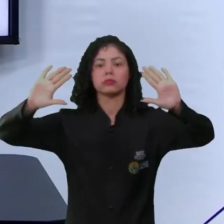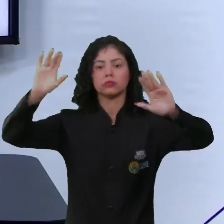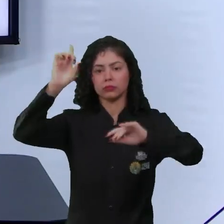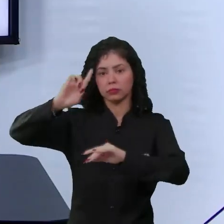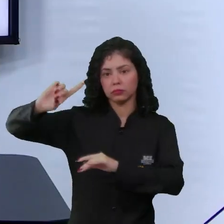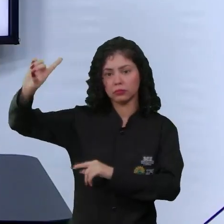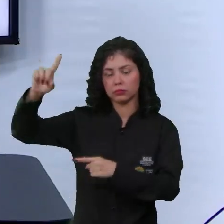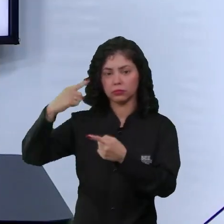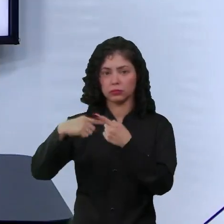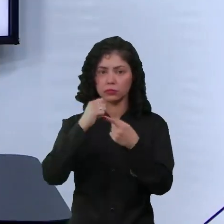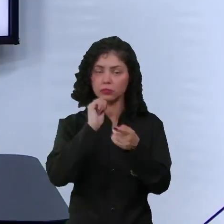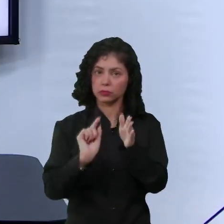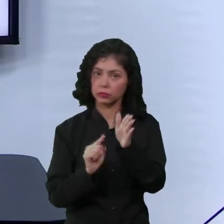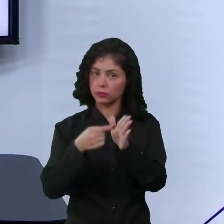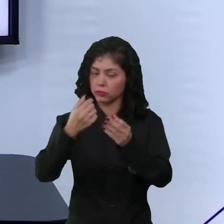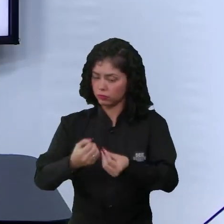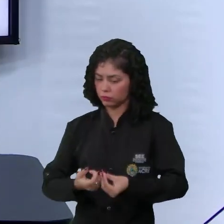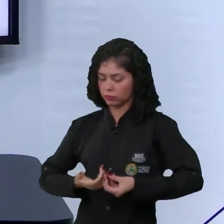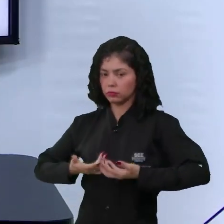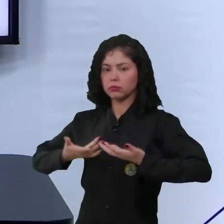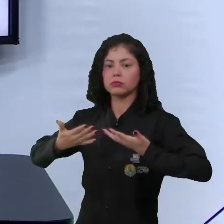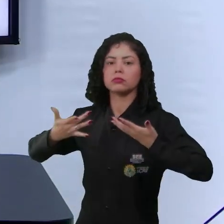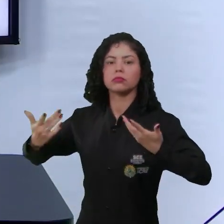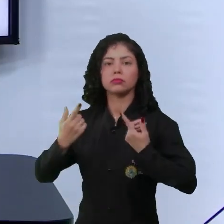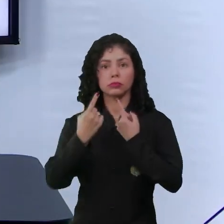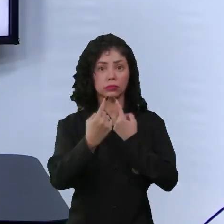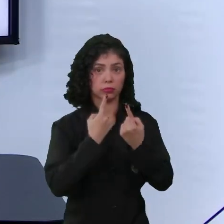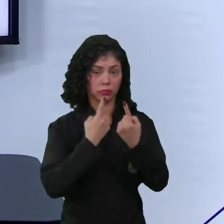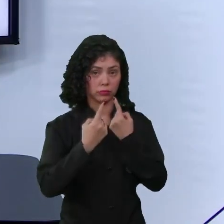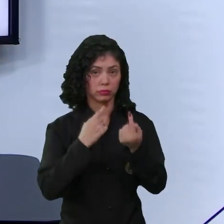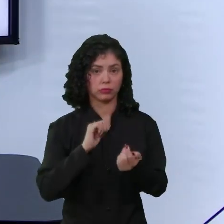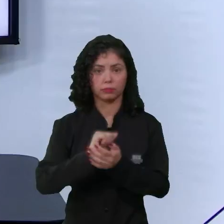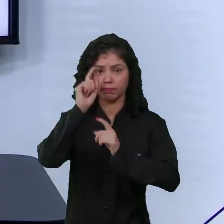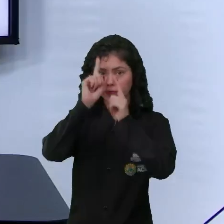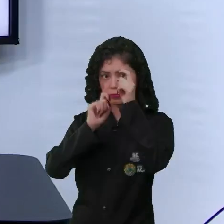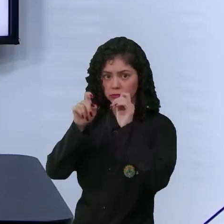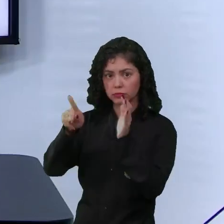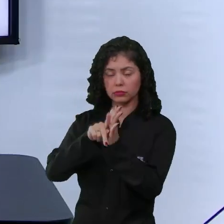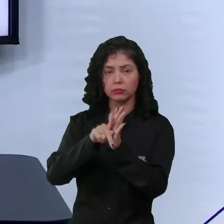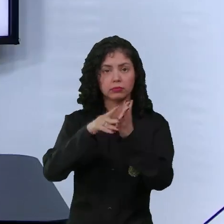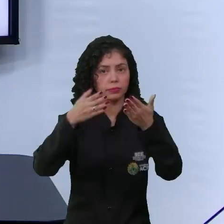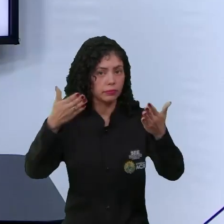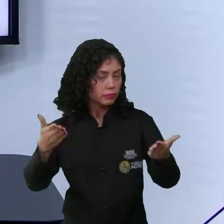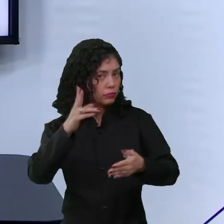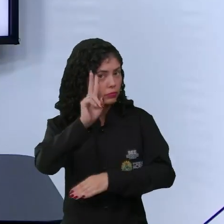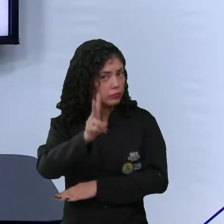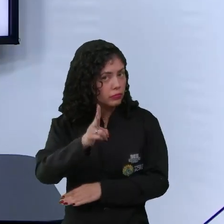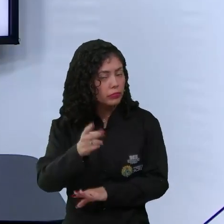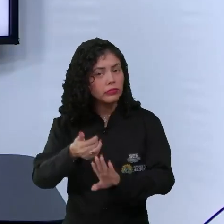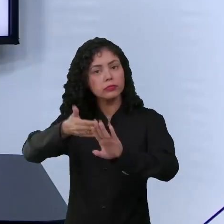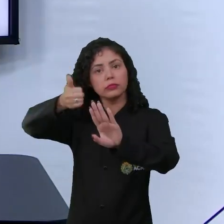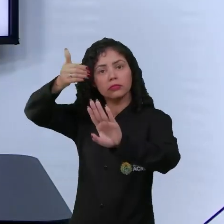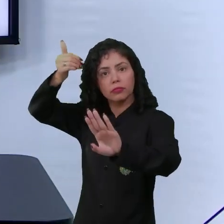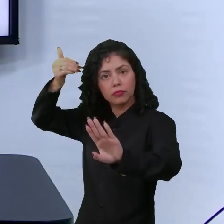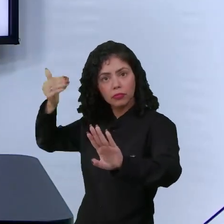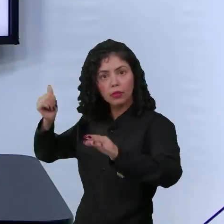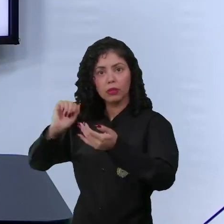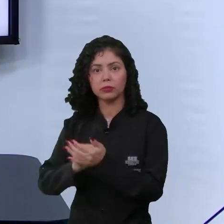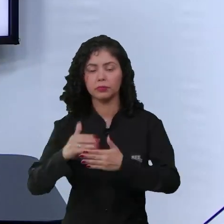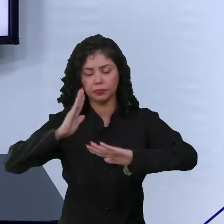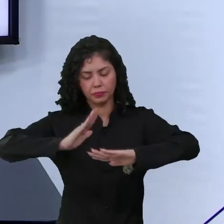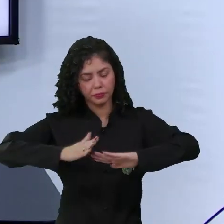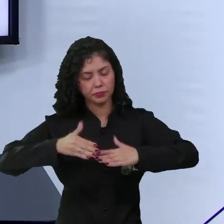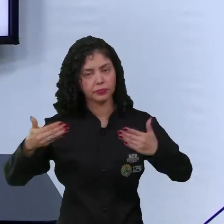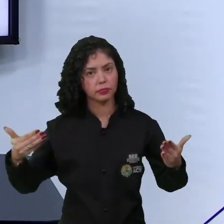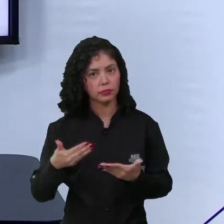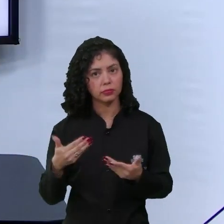Por quê? Porque é uma das formas de comunicar, de expressar. Então, mesmo da antiguidade até a